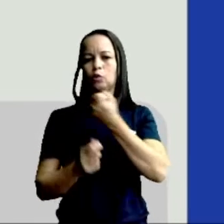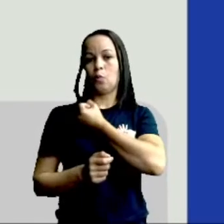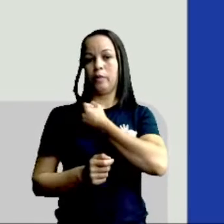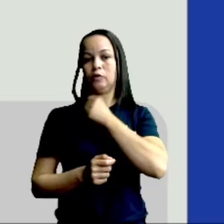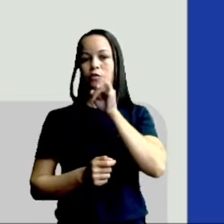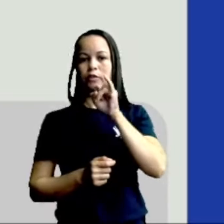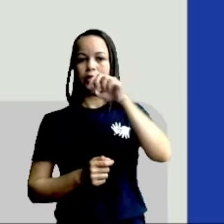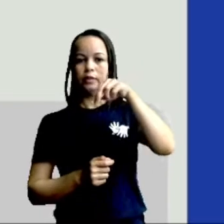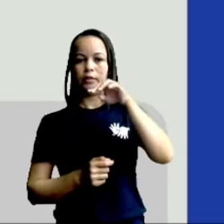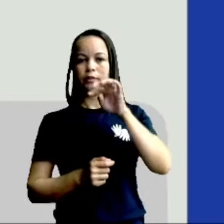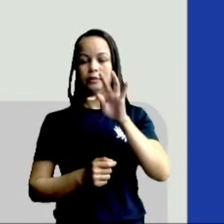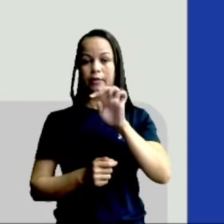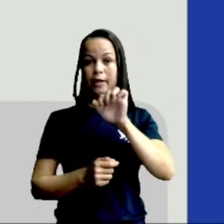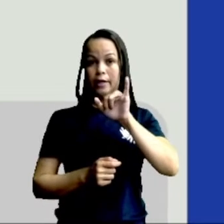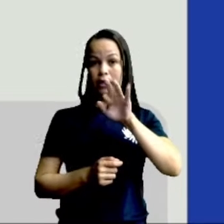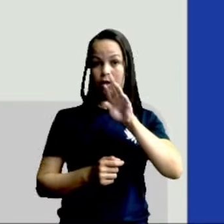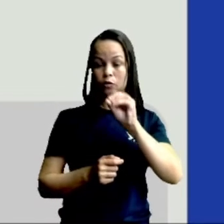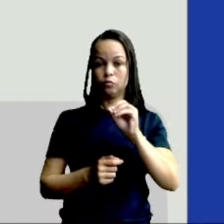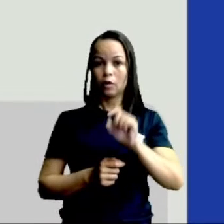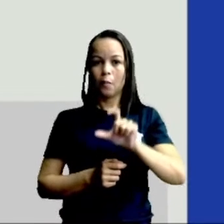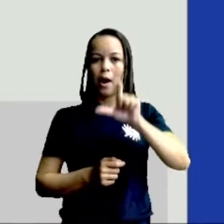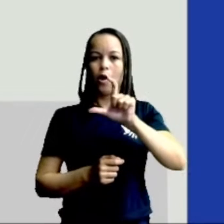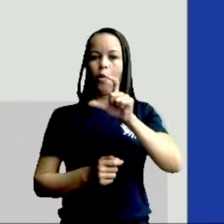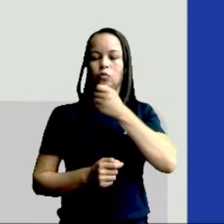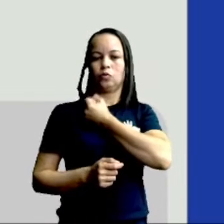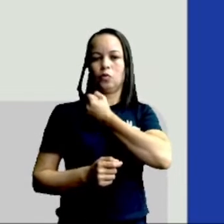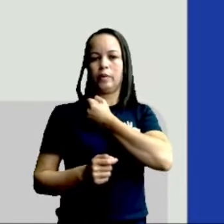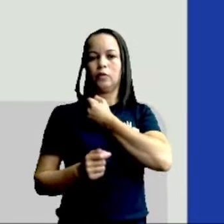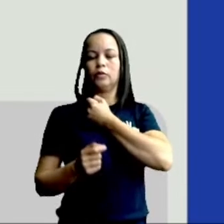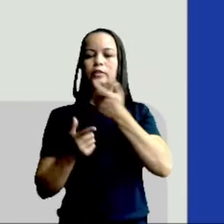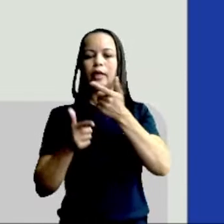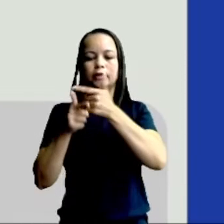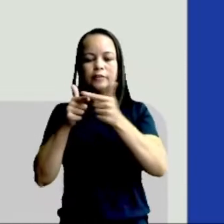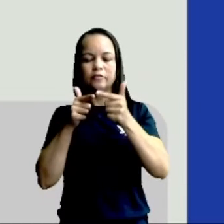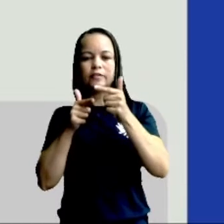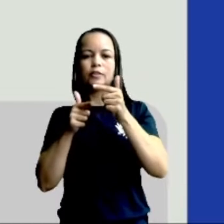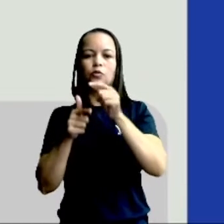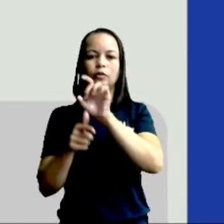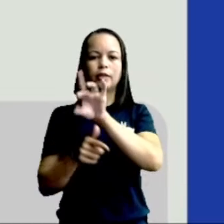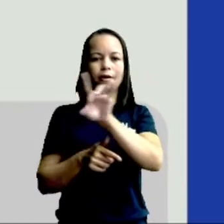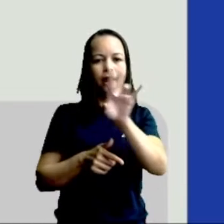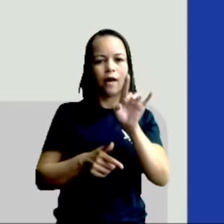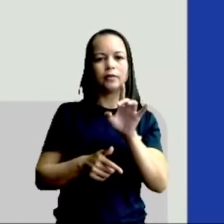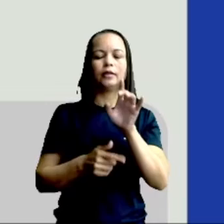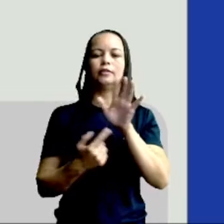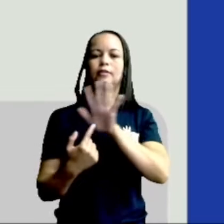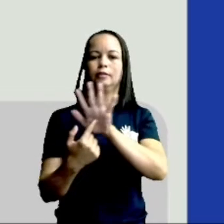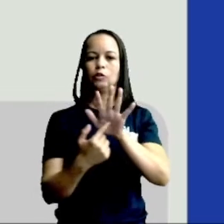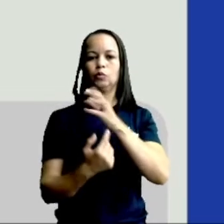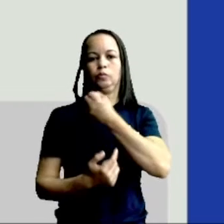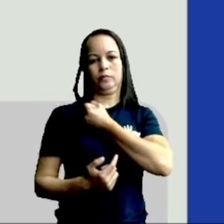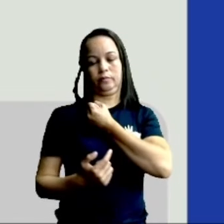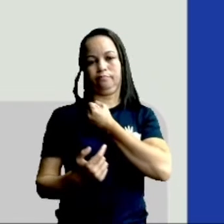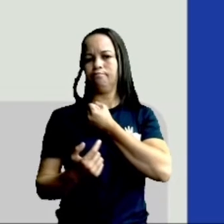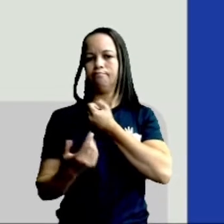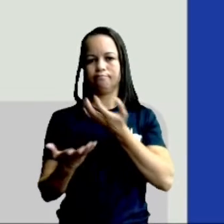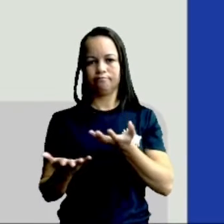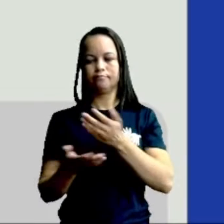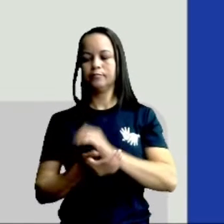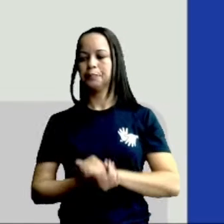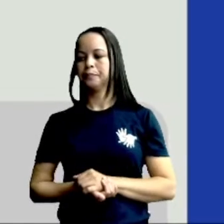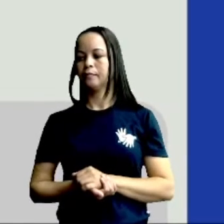É o maior número que está na lista de divisores de cada um desses números